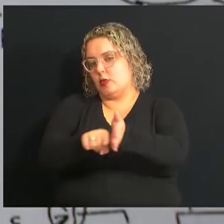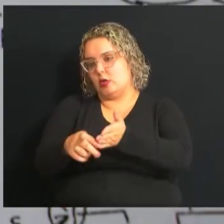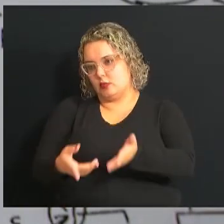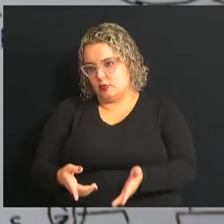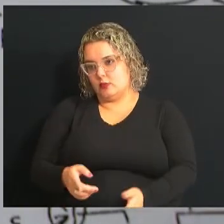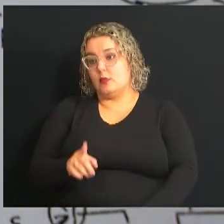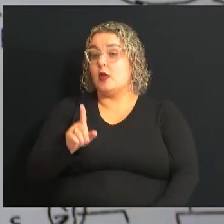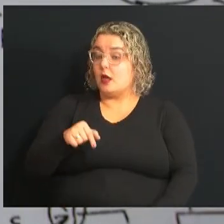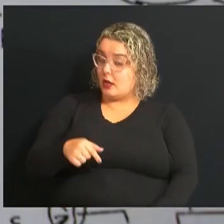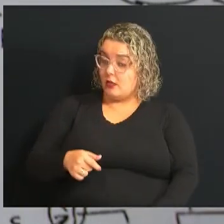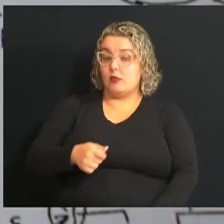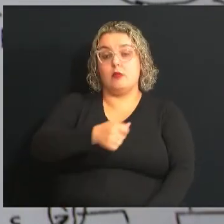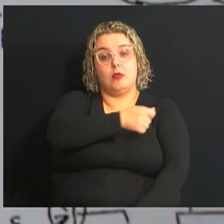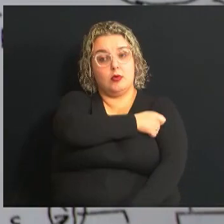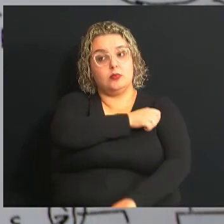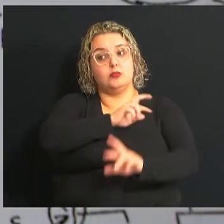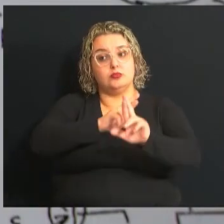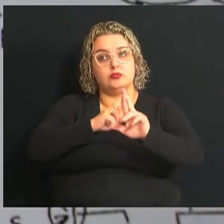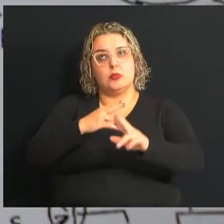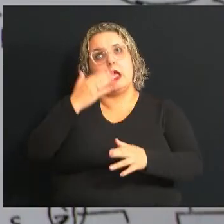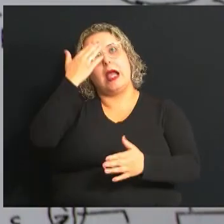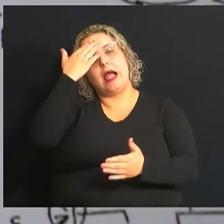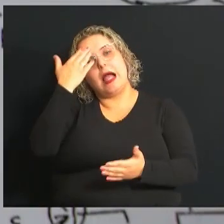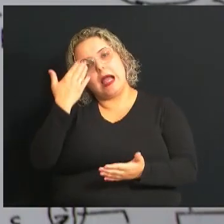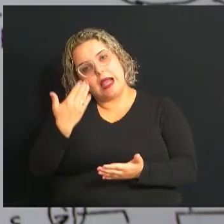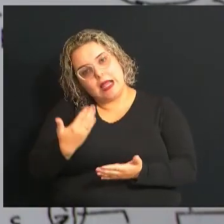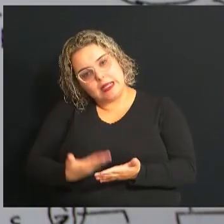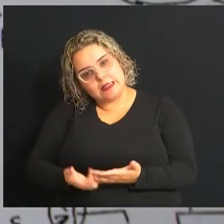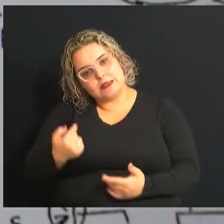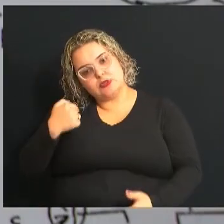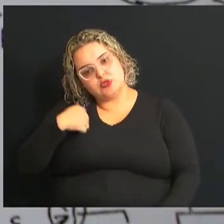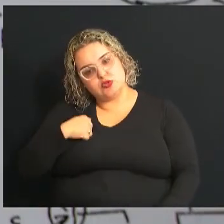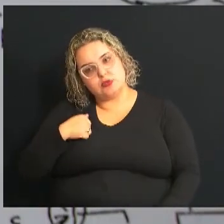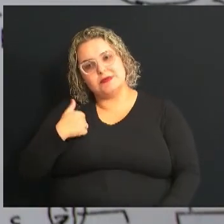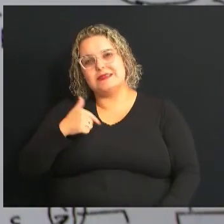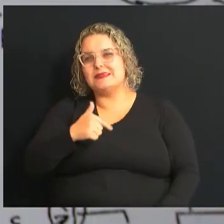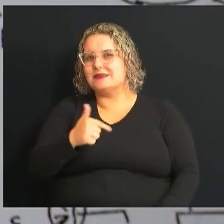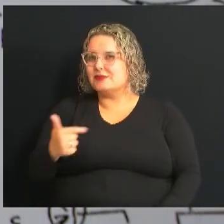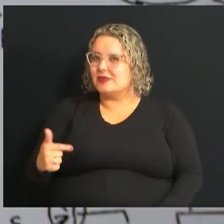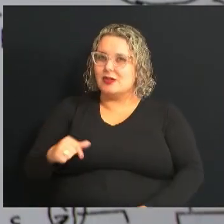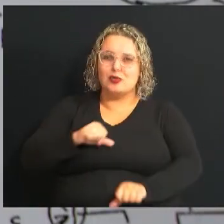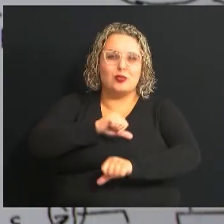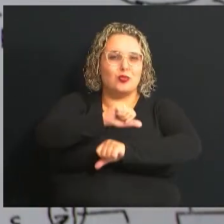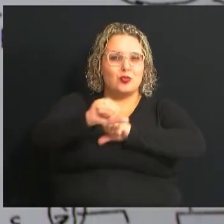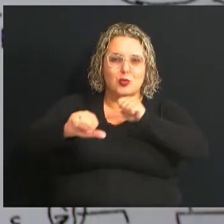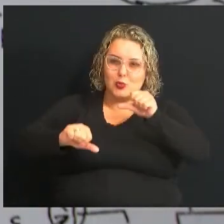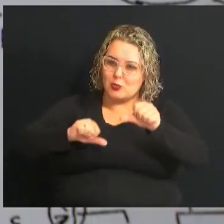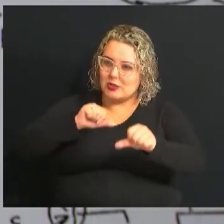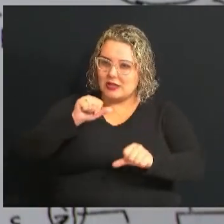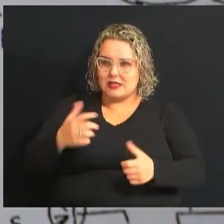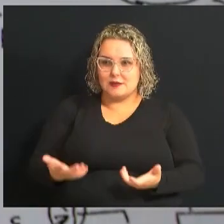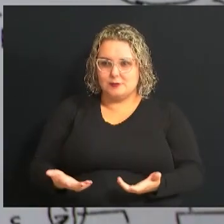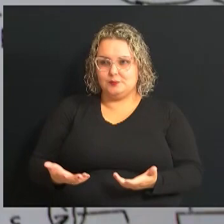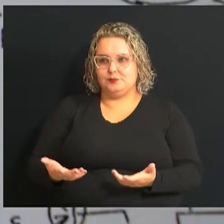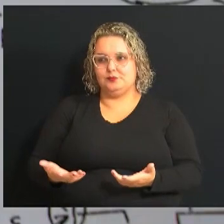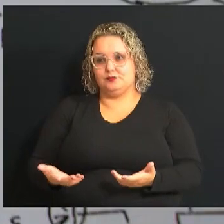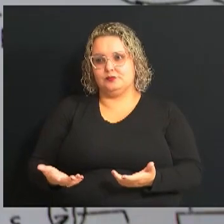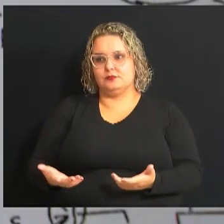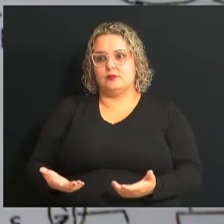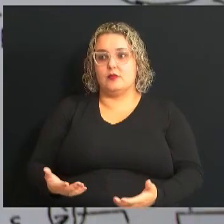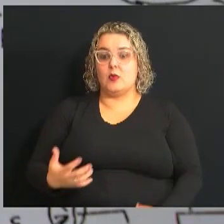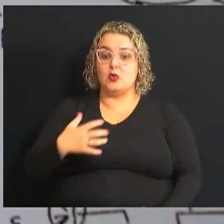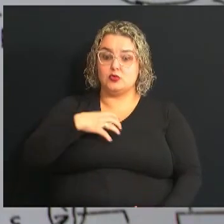aluno deve esperar. Creio eu que não terão muitas mudanças em relação à mudança que a FUVEST